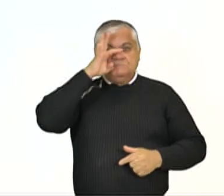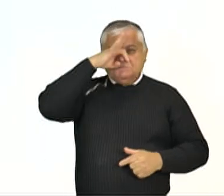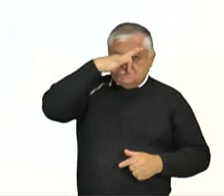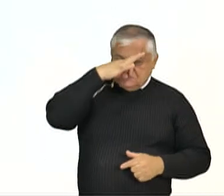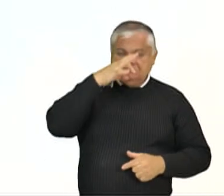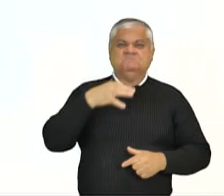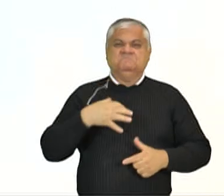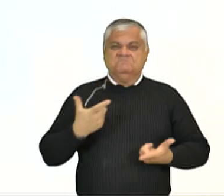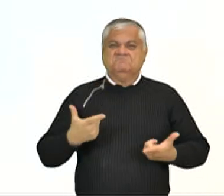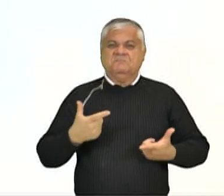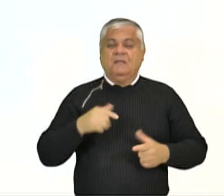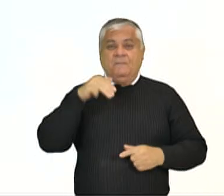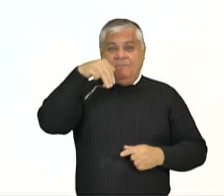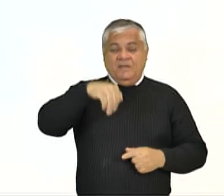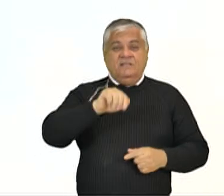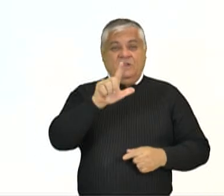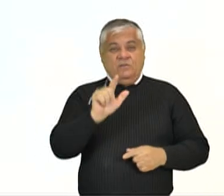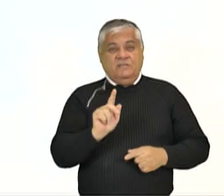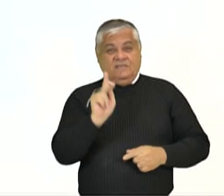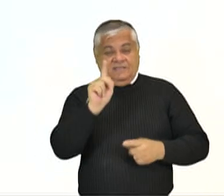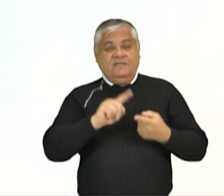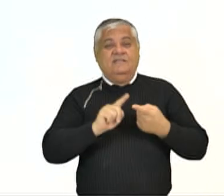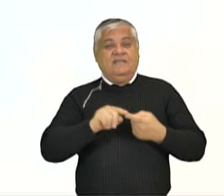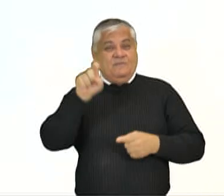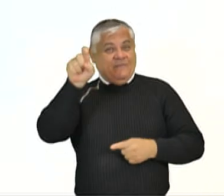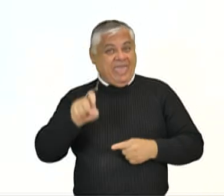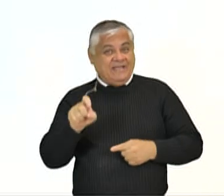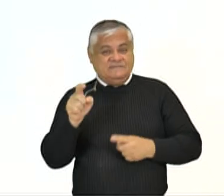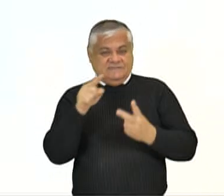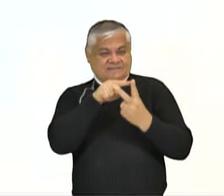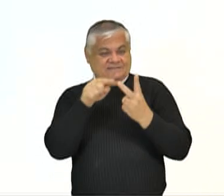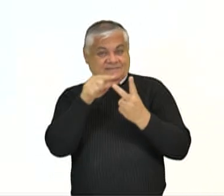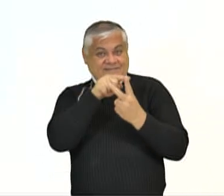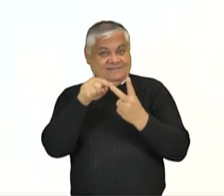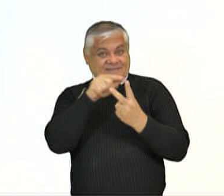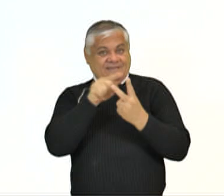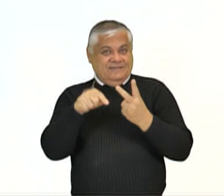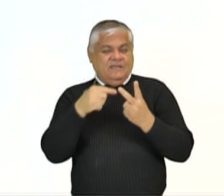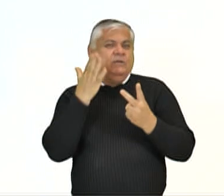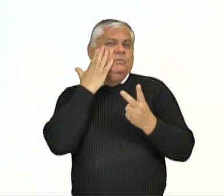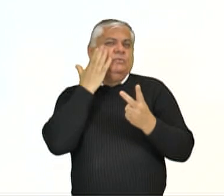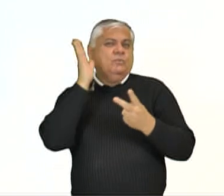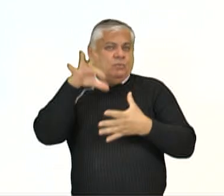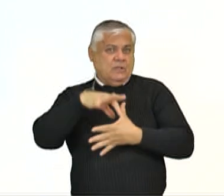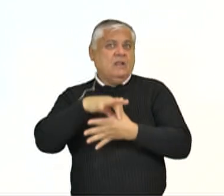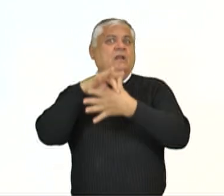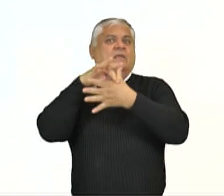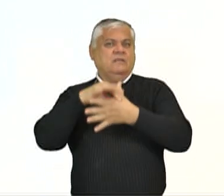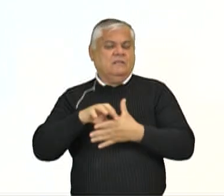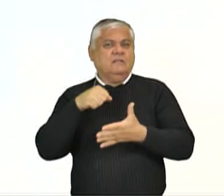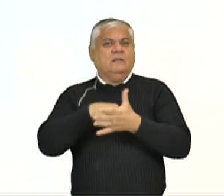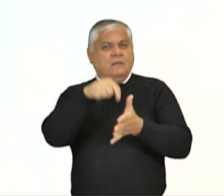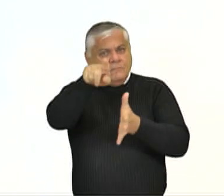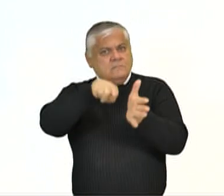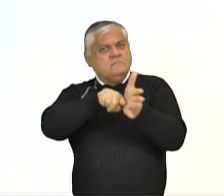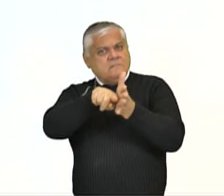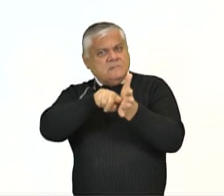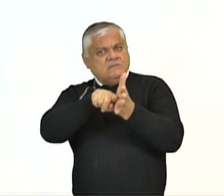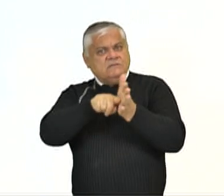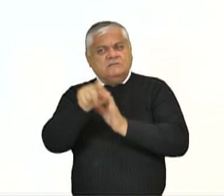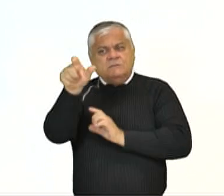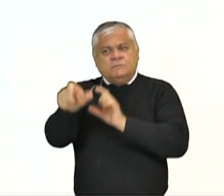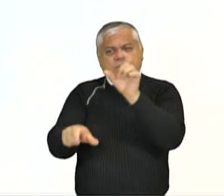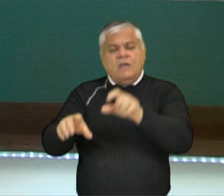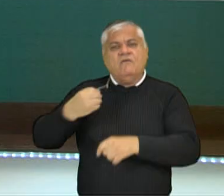citados, Martin Luther King e Malcolm X. O que vocês sabem então sobre esses líderes? Procurem pesquisar um pouquinho melhor sobre